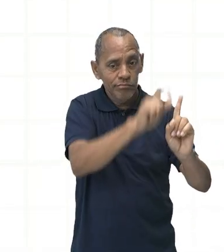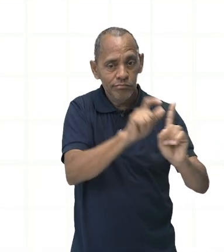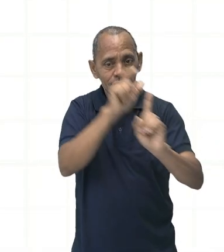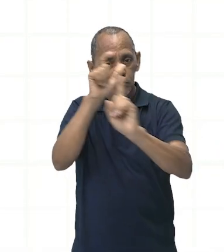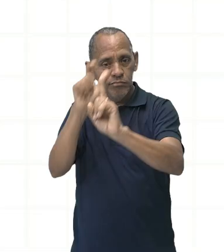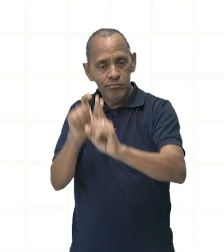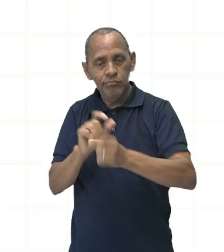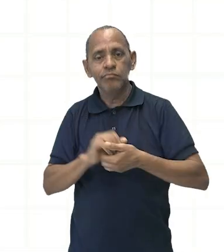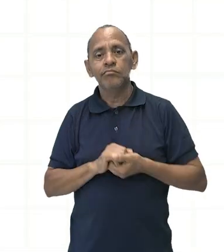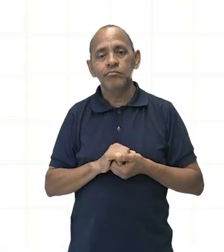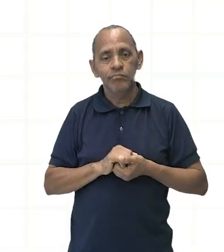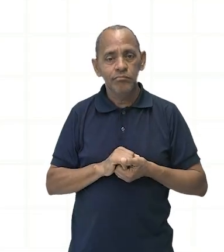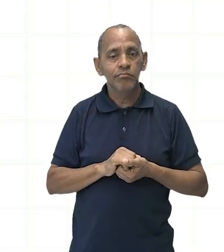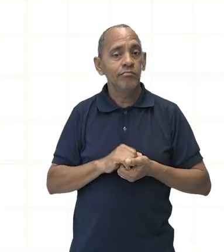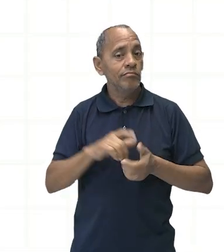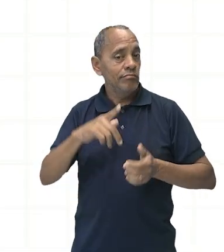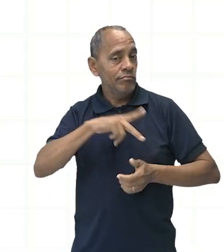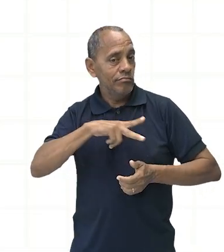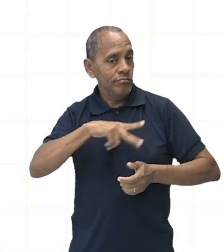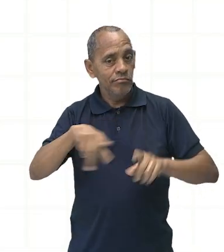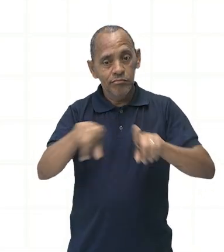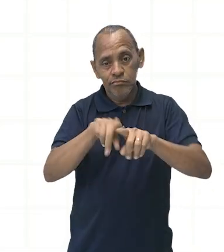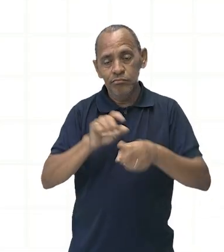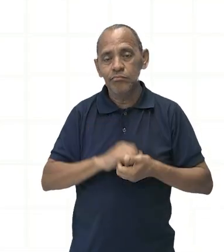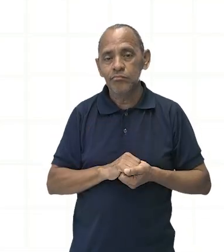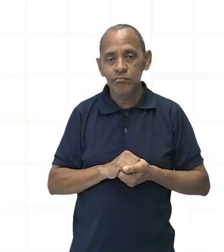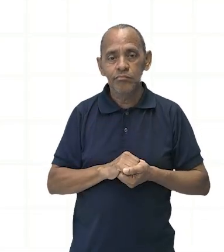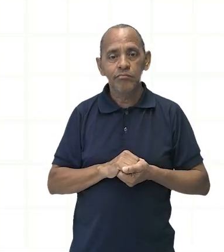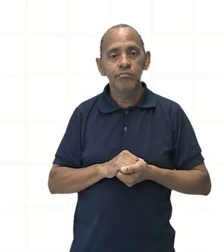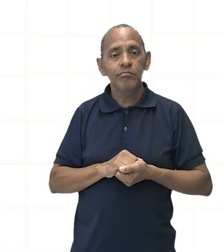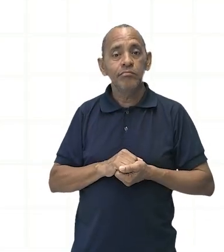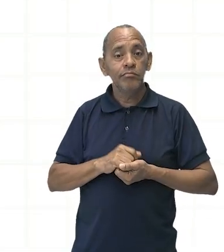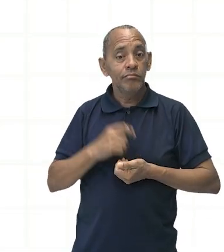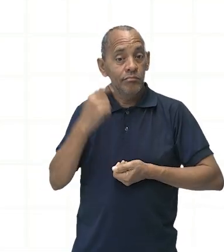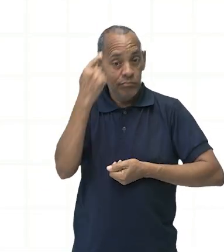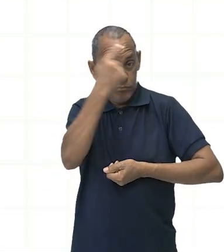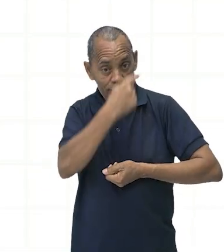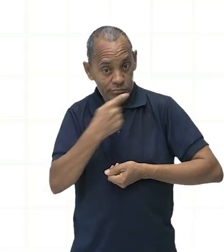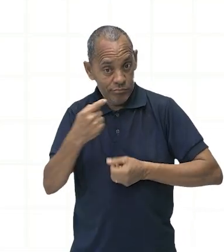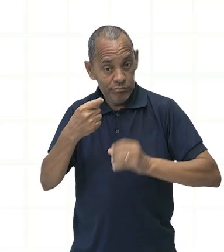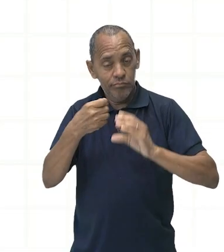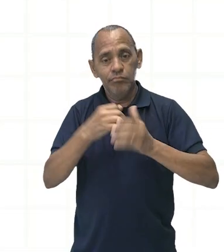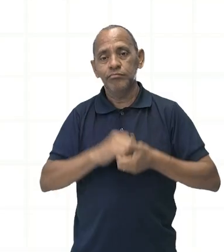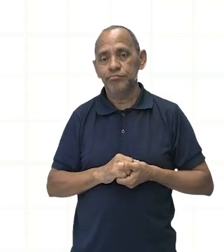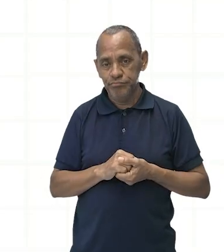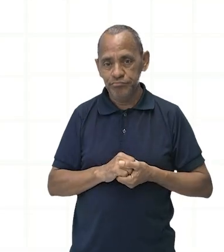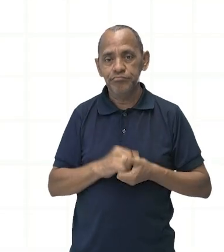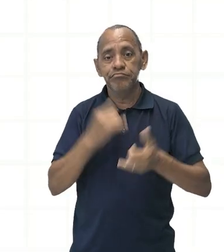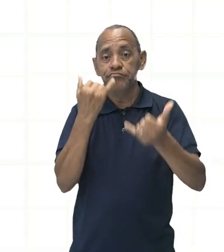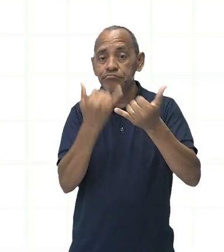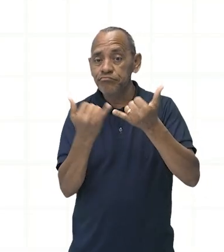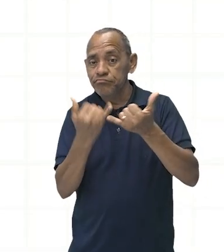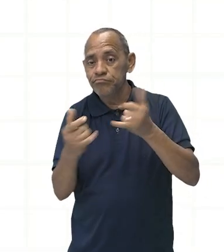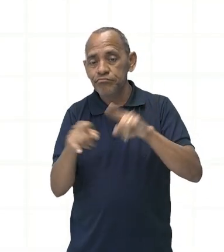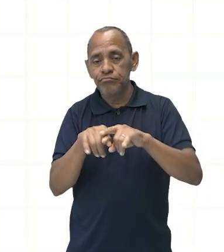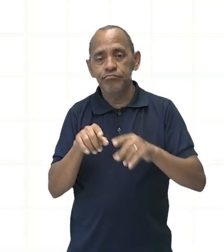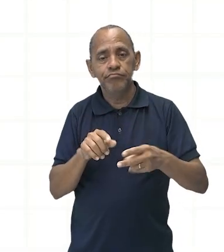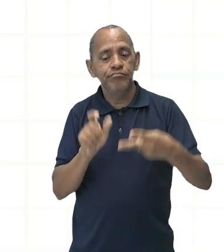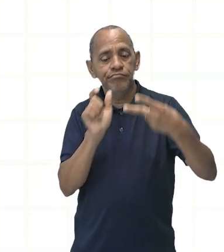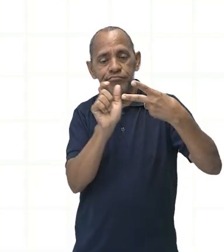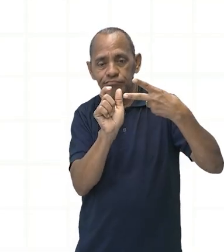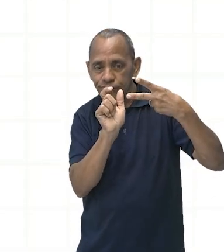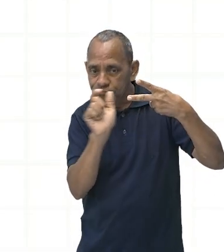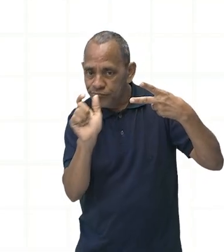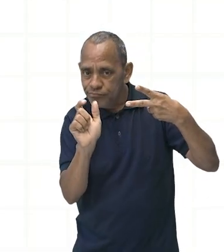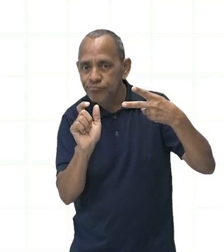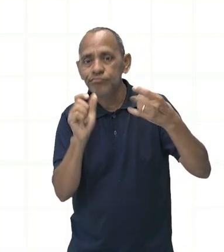fisiológica, seja uma característica morfológica da sua aparência, entre outros. Quando esses genes eles são